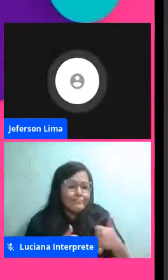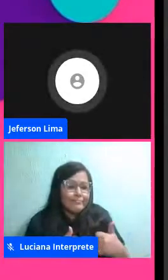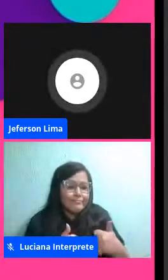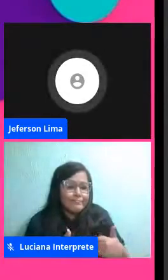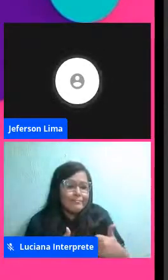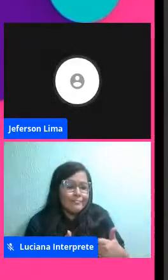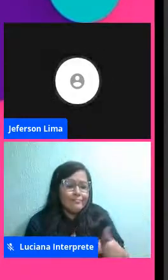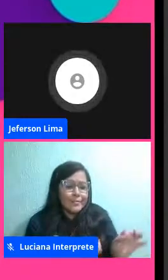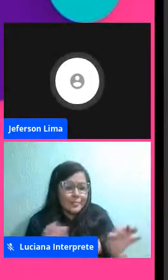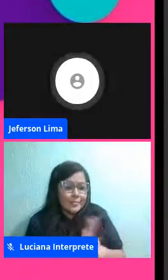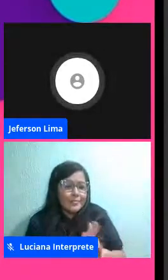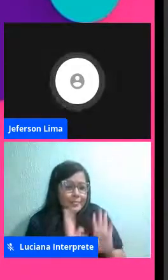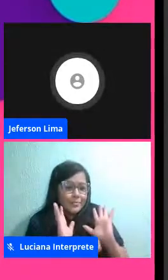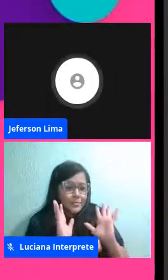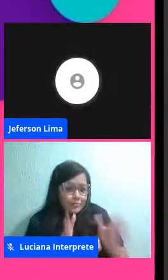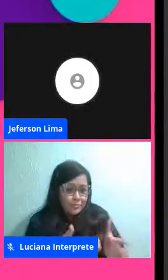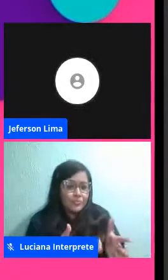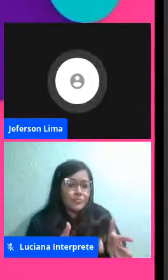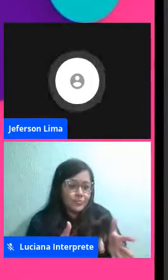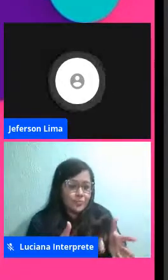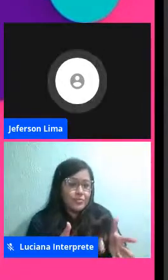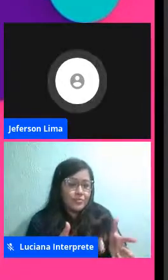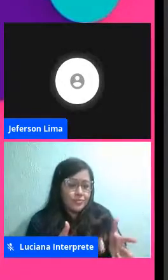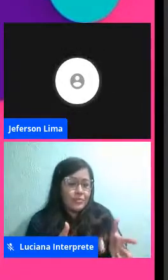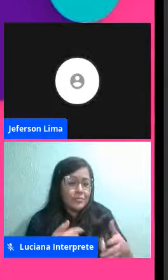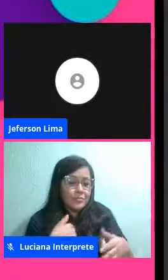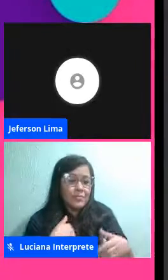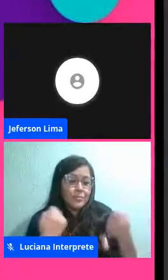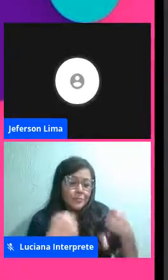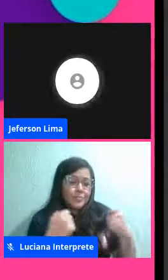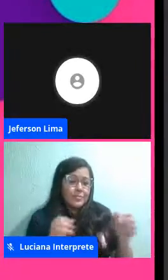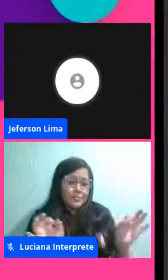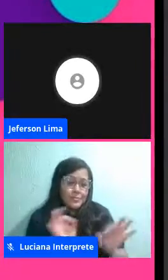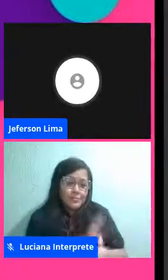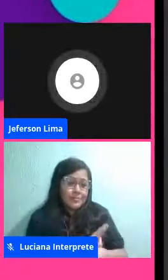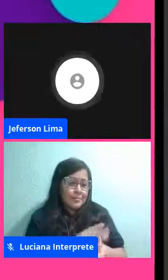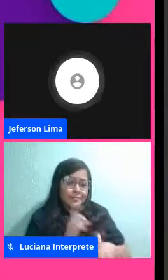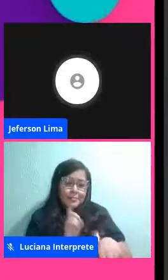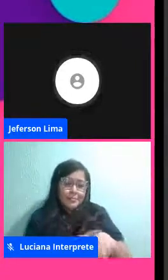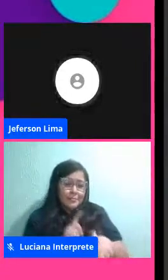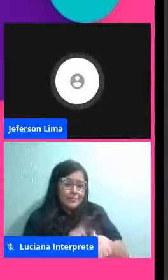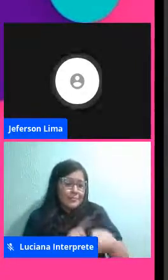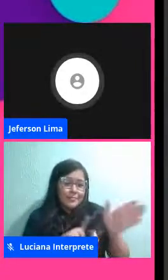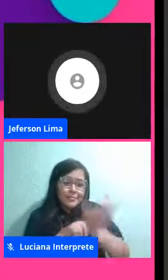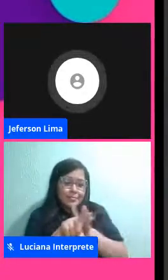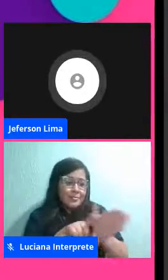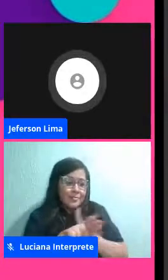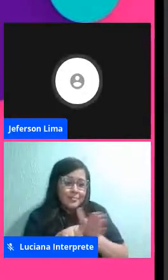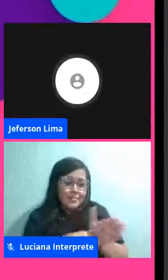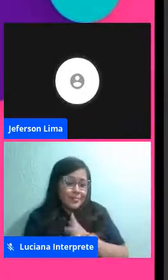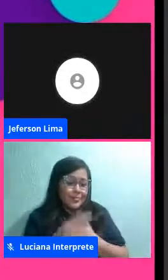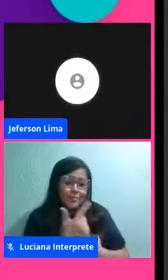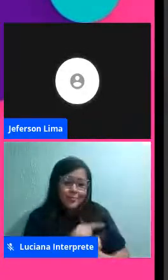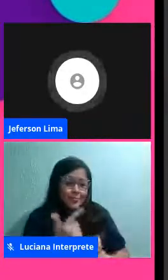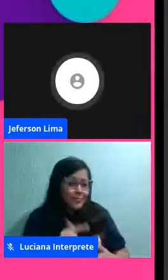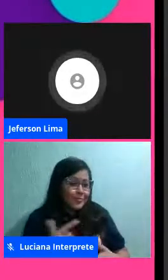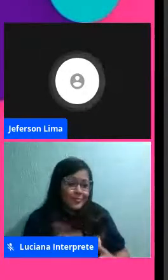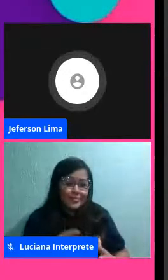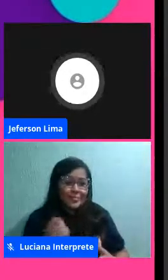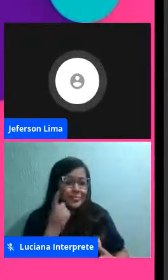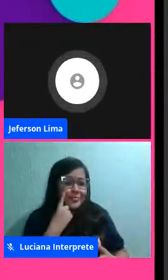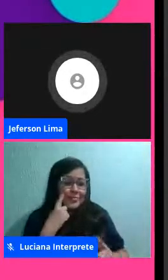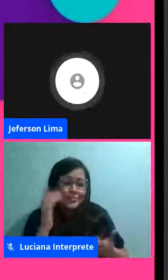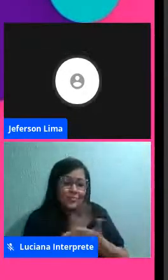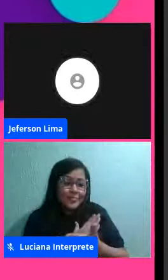Tá terminando aqui. Infelizmente, eu tenho que encerrar. Não vamos ter muito tempo para perguntas. Eu tô vendo que a galera agora aqui comentou